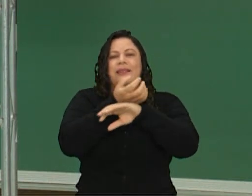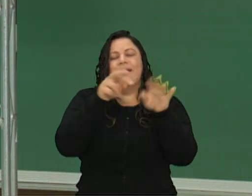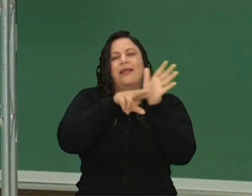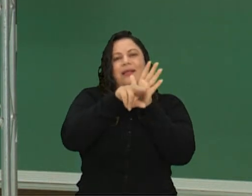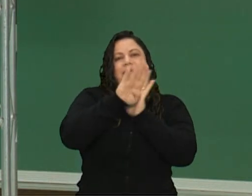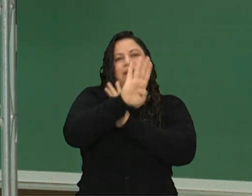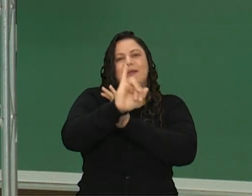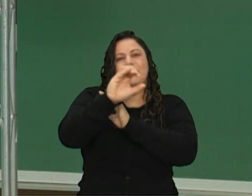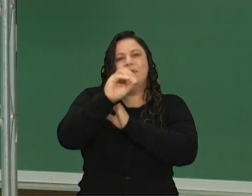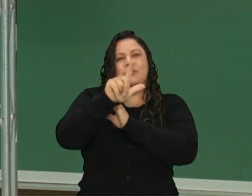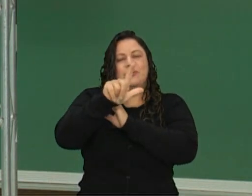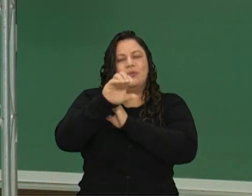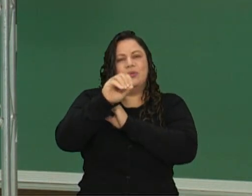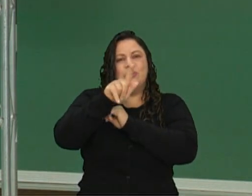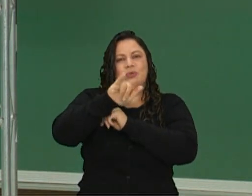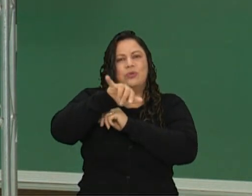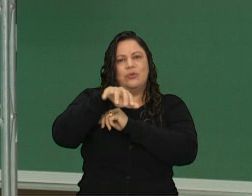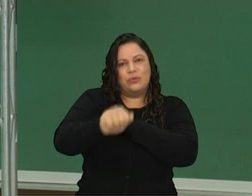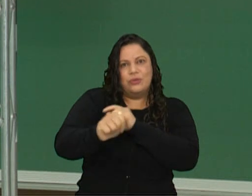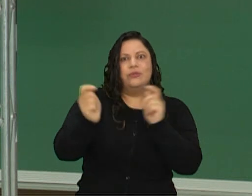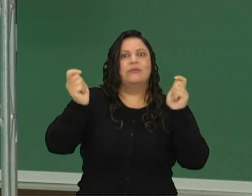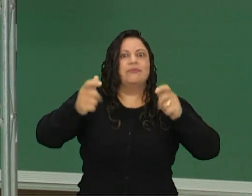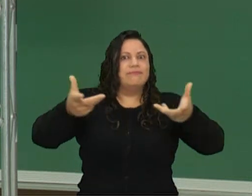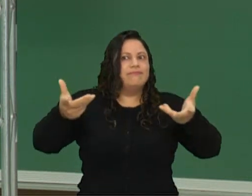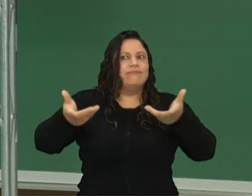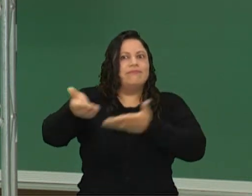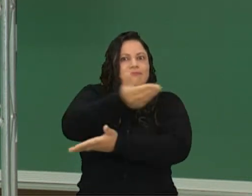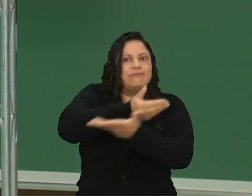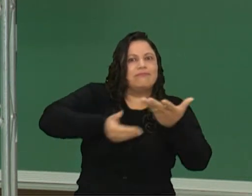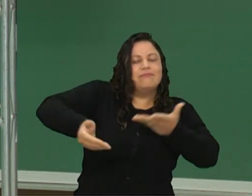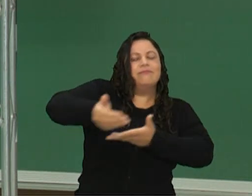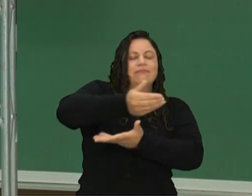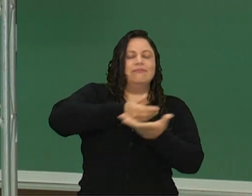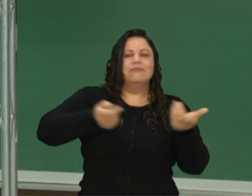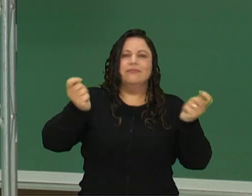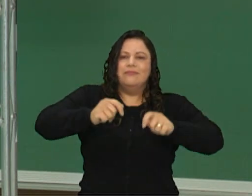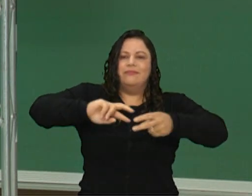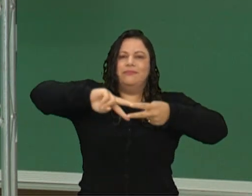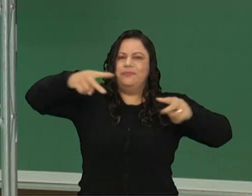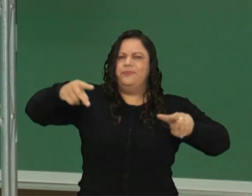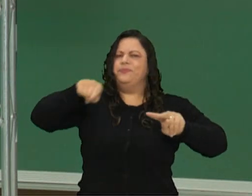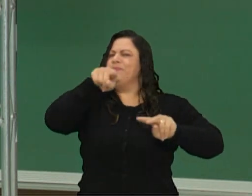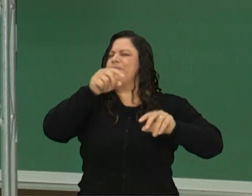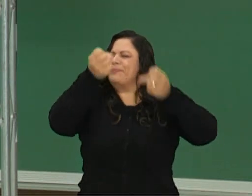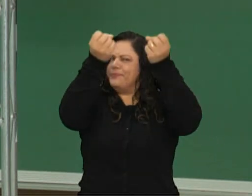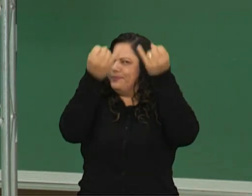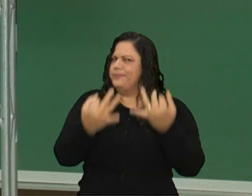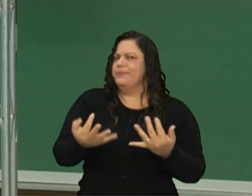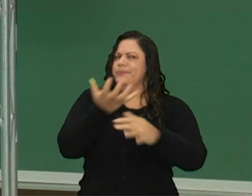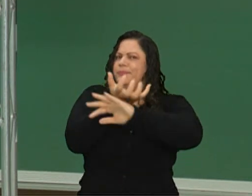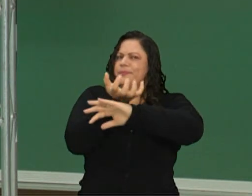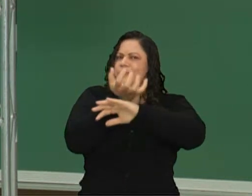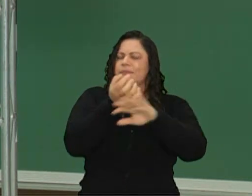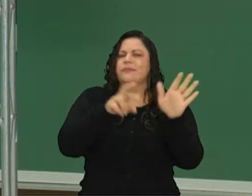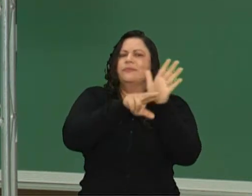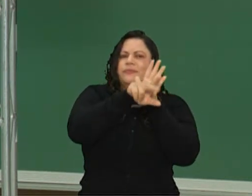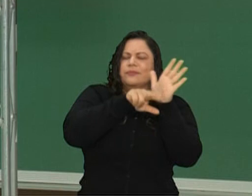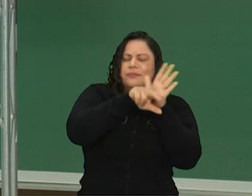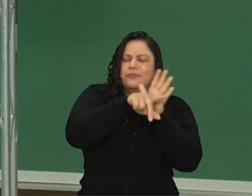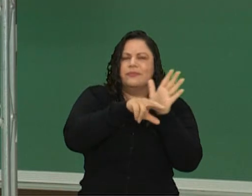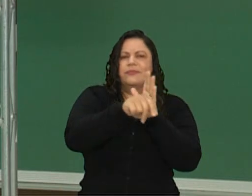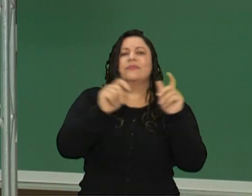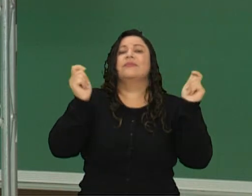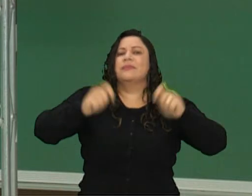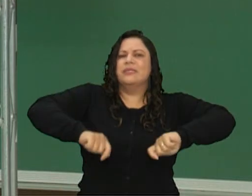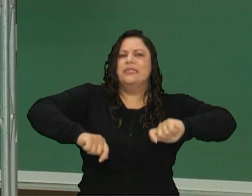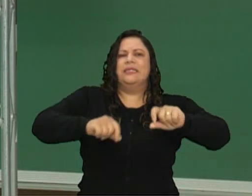frutos, e assim que elas se reproduzem, flores e frutos, e outras apenas sementes, ou seja, é um gimnospermica. O